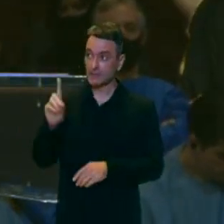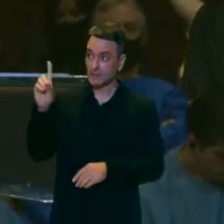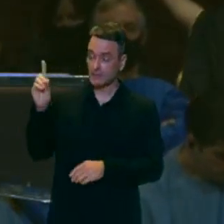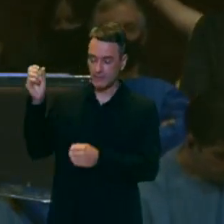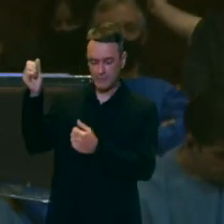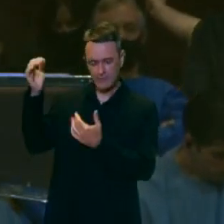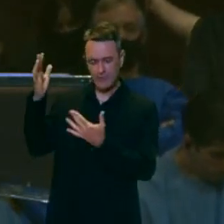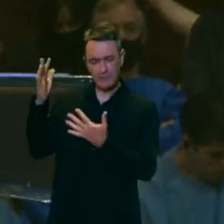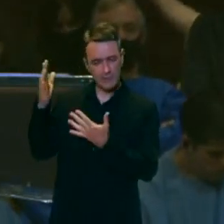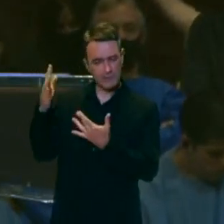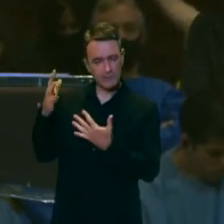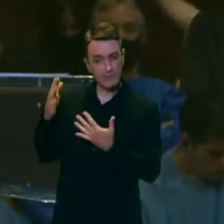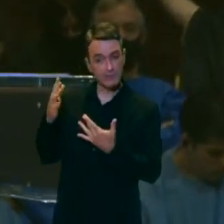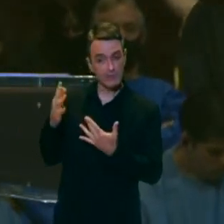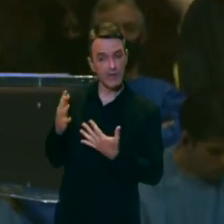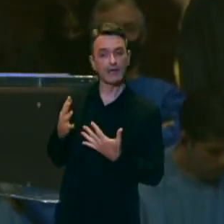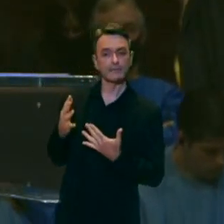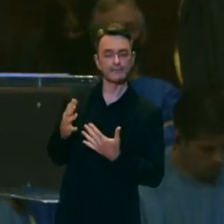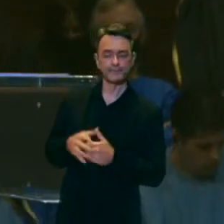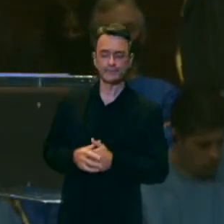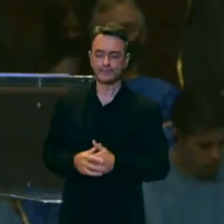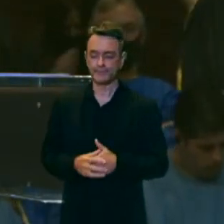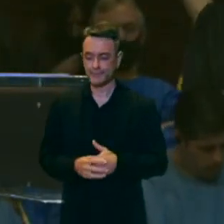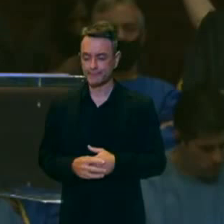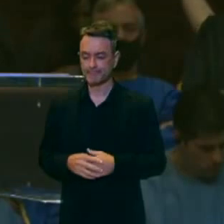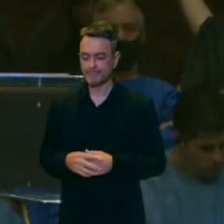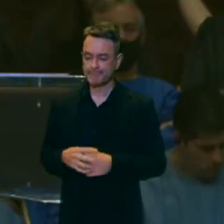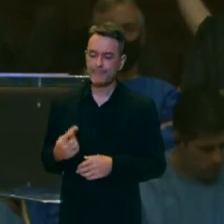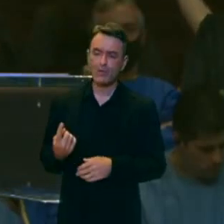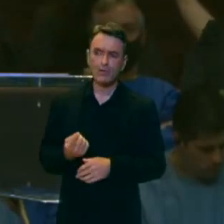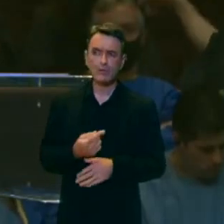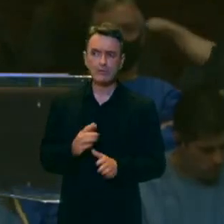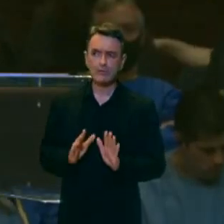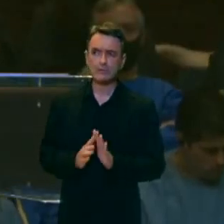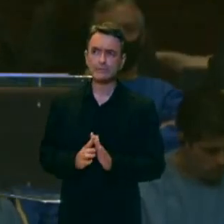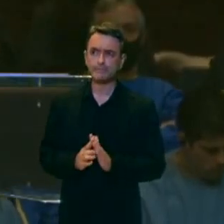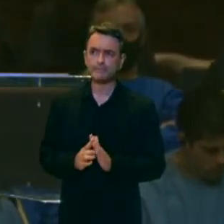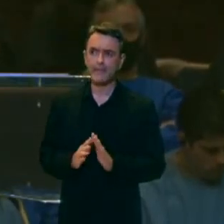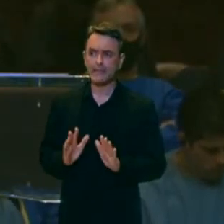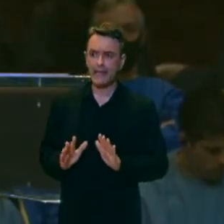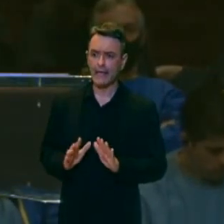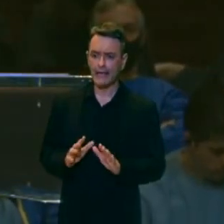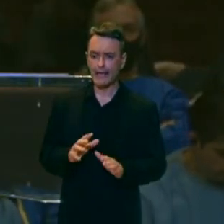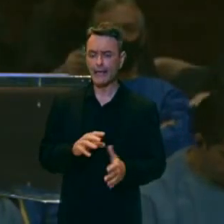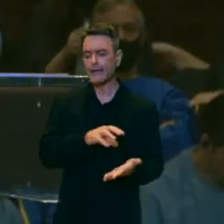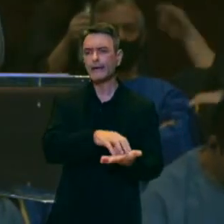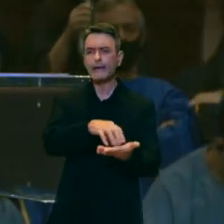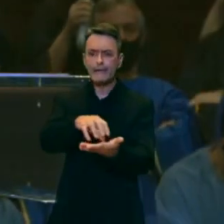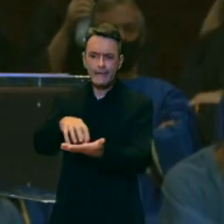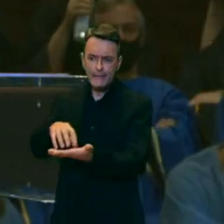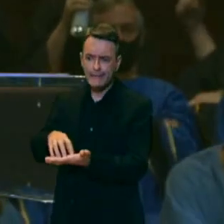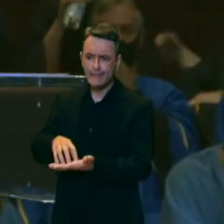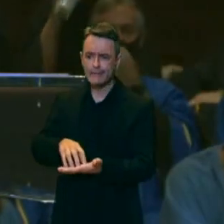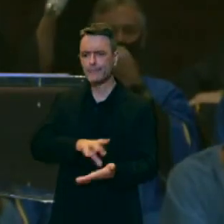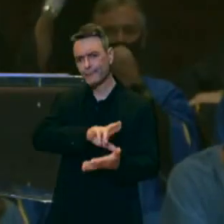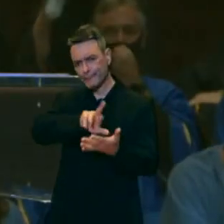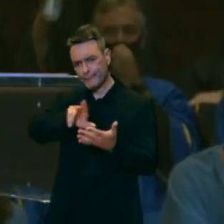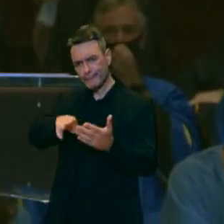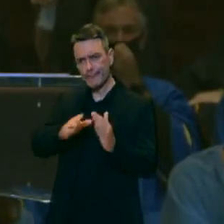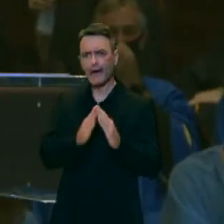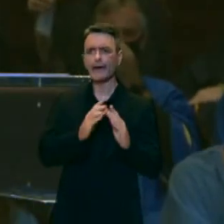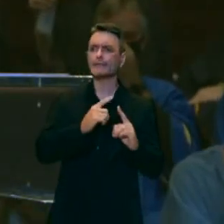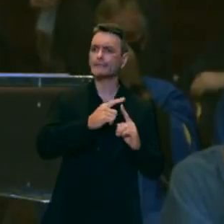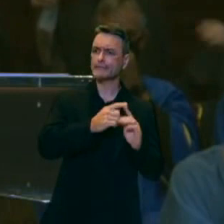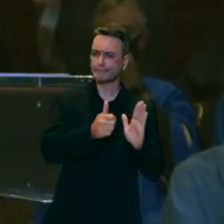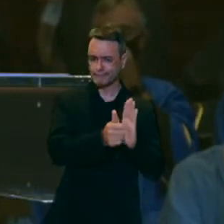abençoar muito. Nós estamos trabalhando naquela visão de termos campos da igreja, não somente aqui o templo